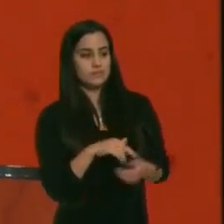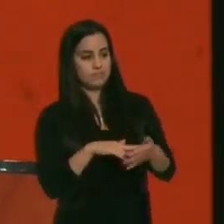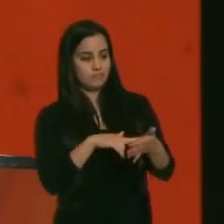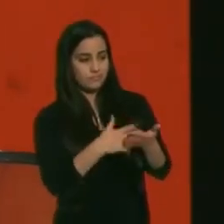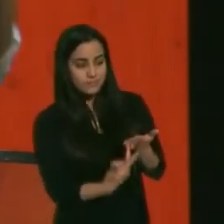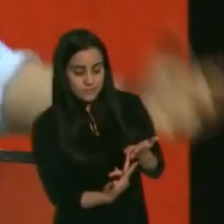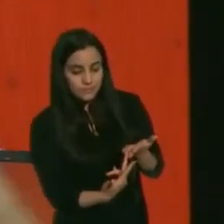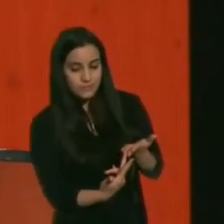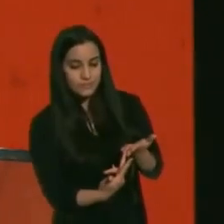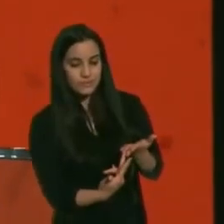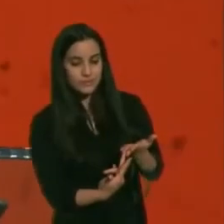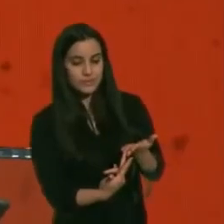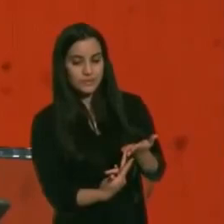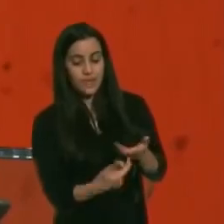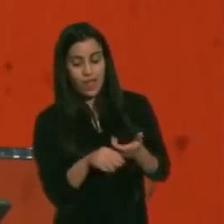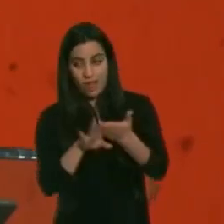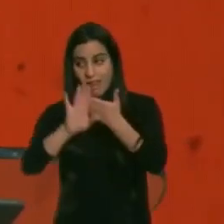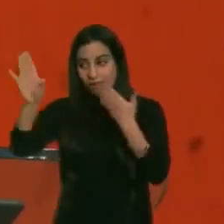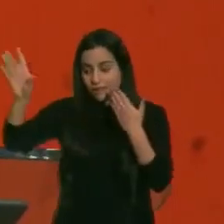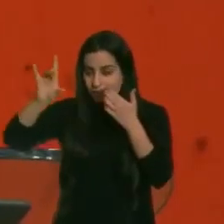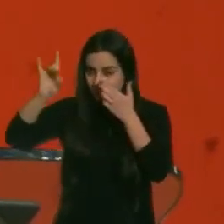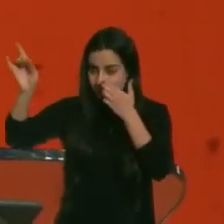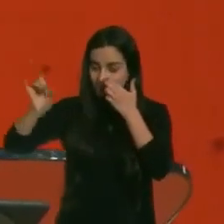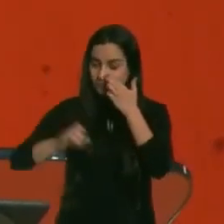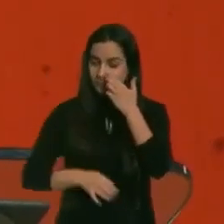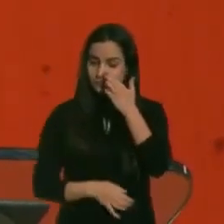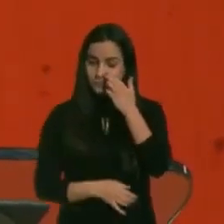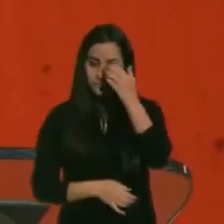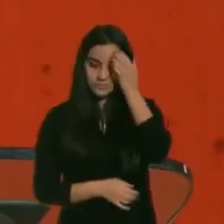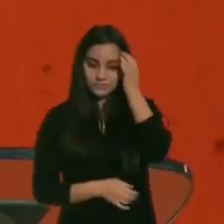caídos, sem Deus,